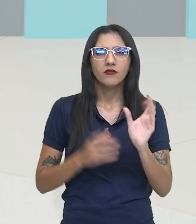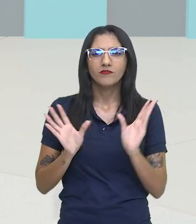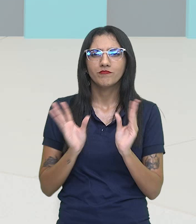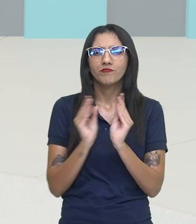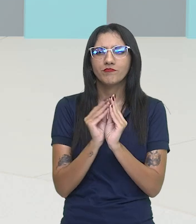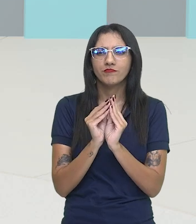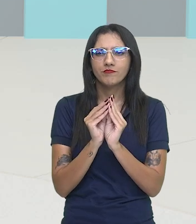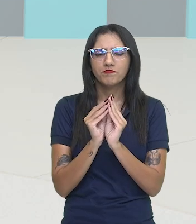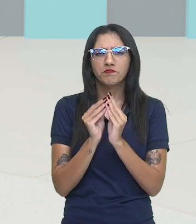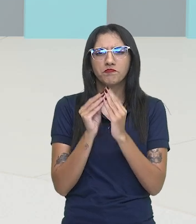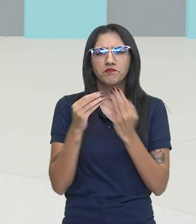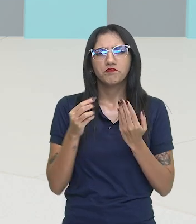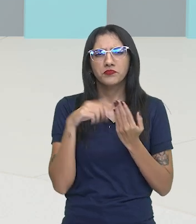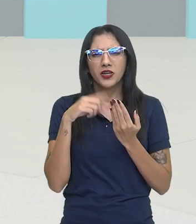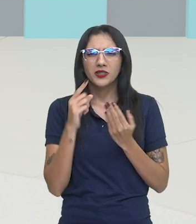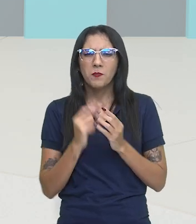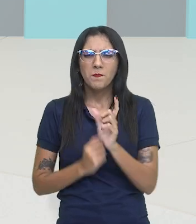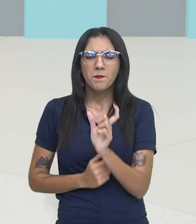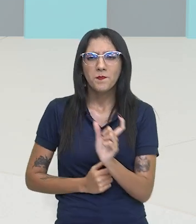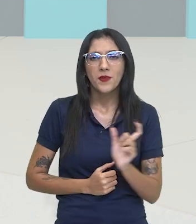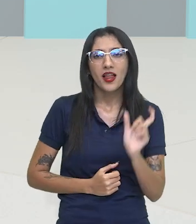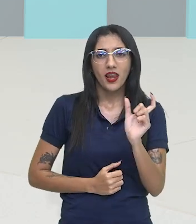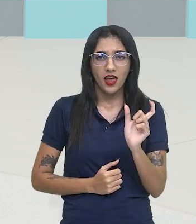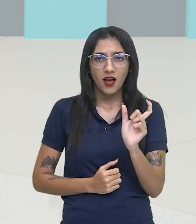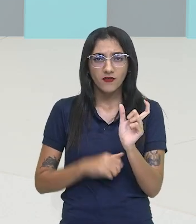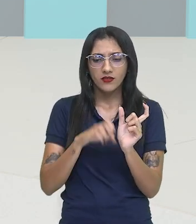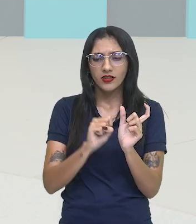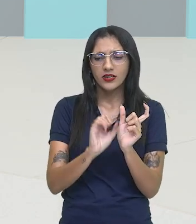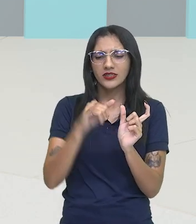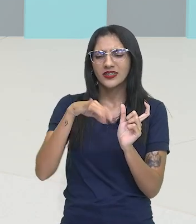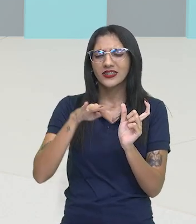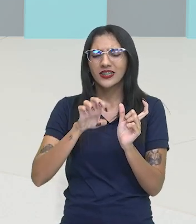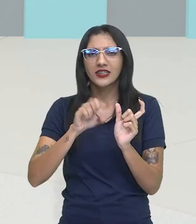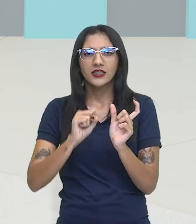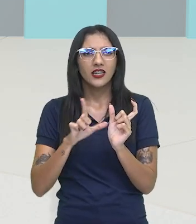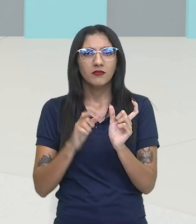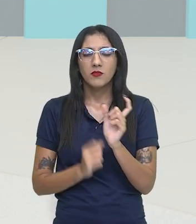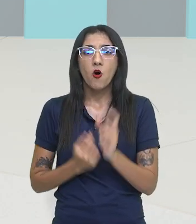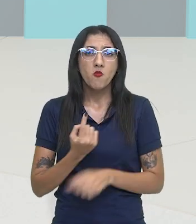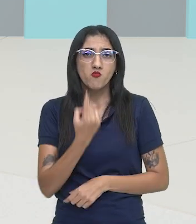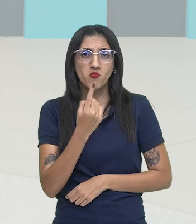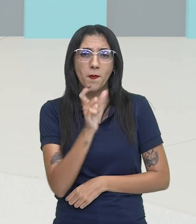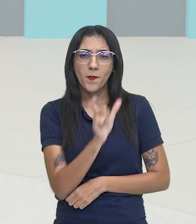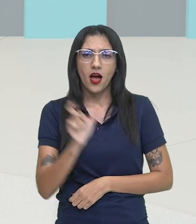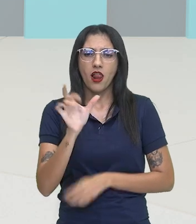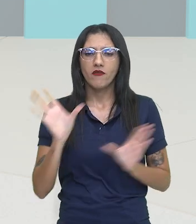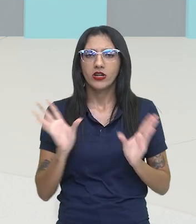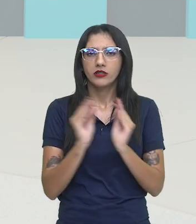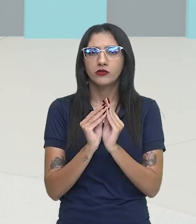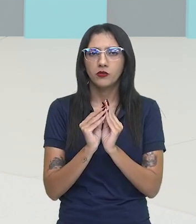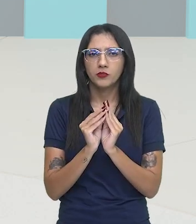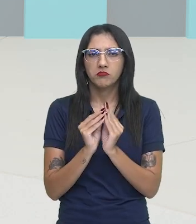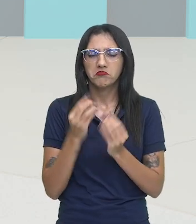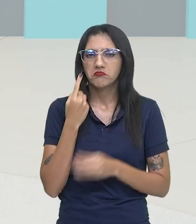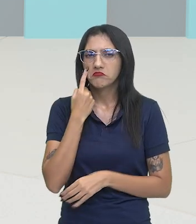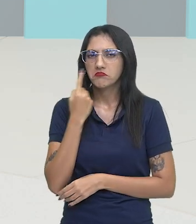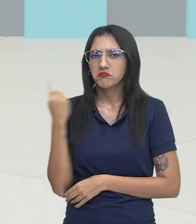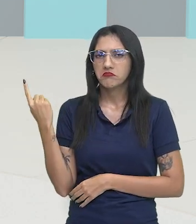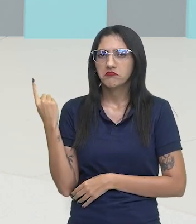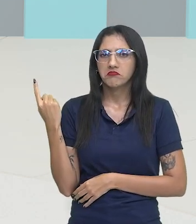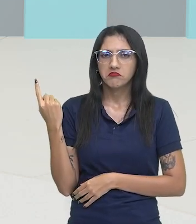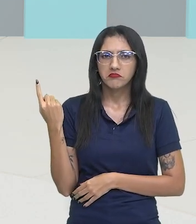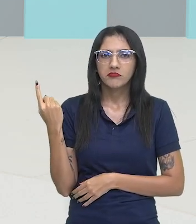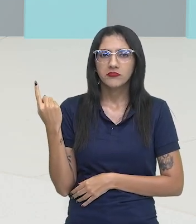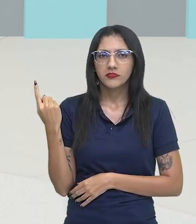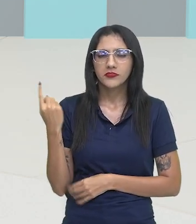Pelo próprio nome, eu já sei que é uma palavra que vai resumir tudo. Assine Sky e não perca Filhos